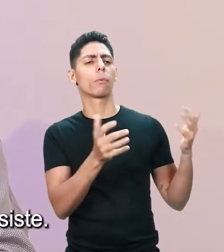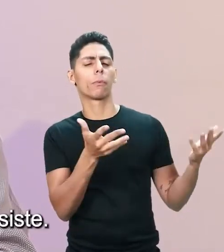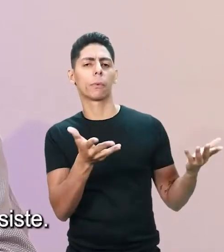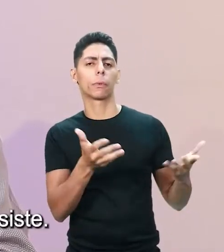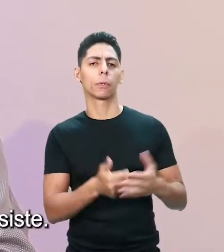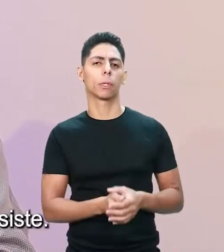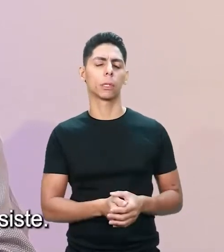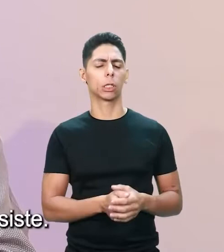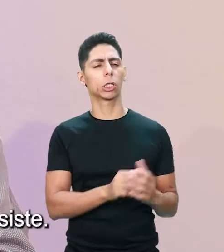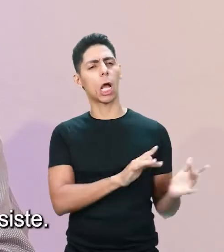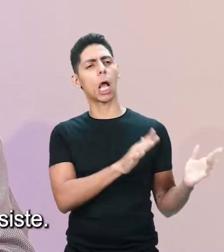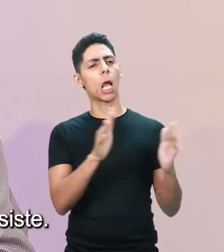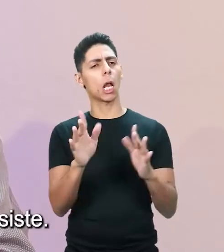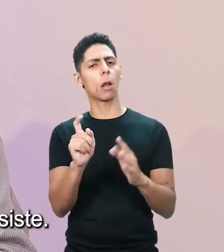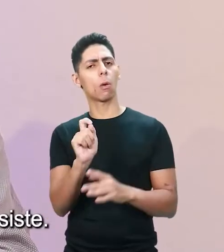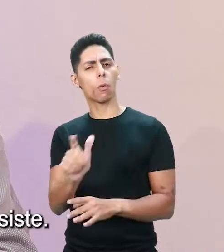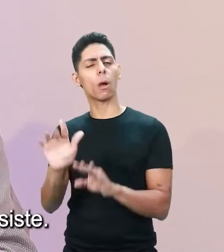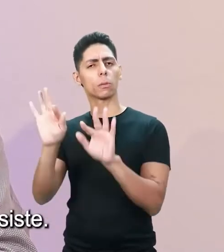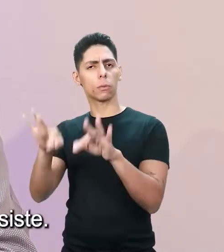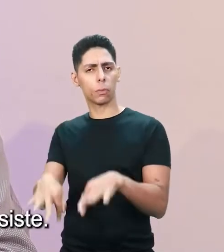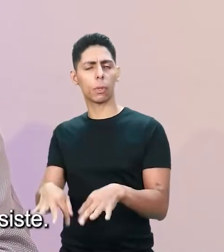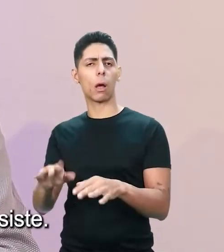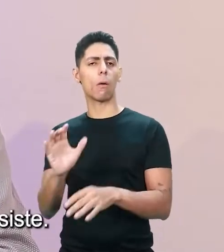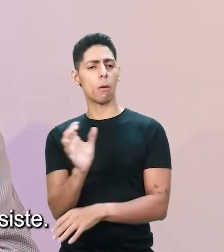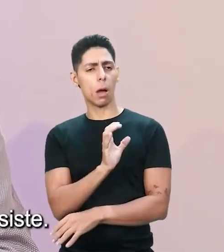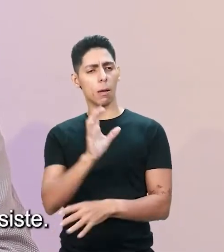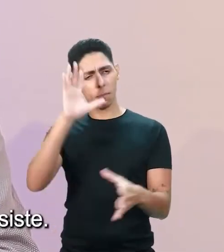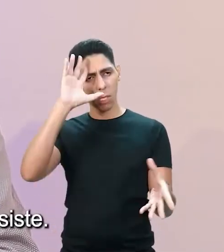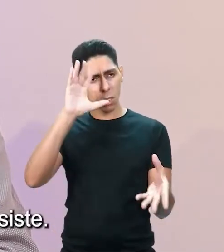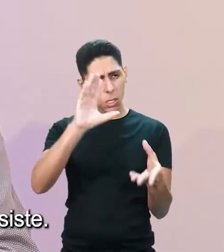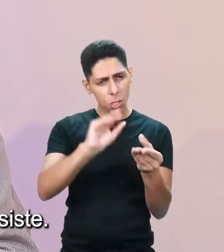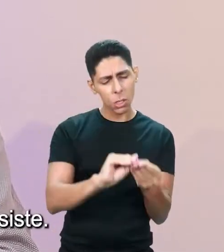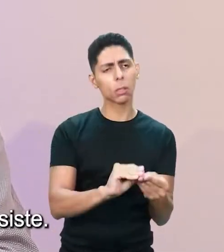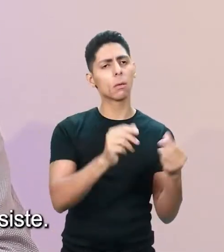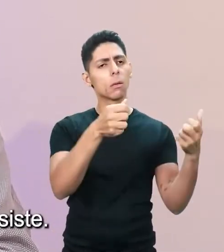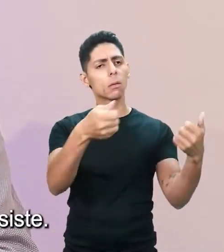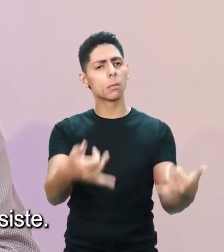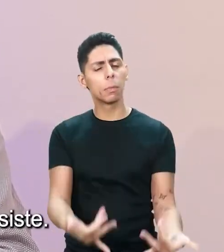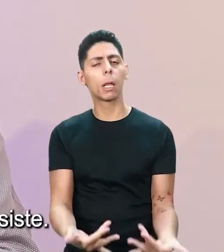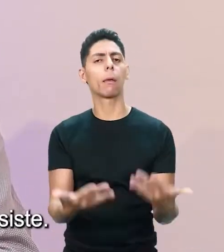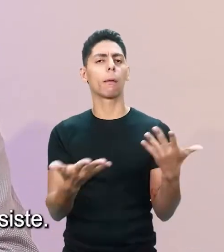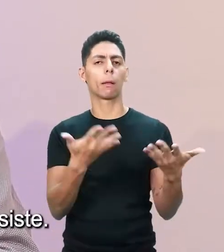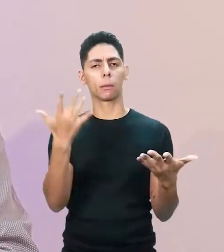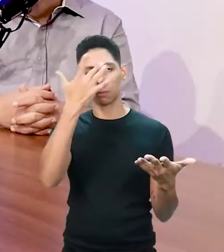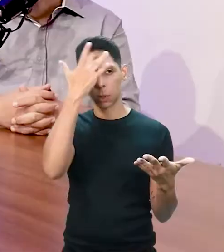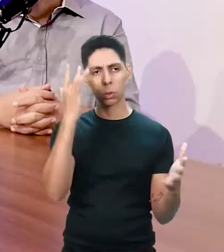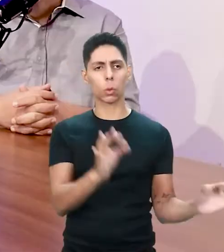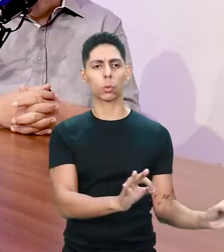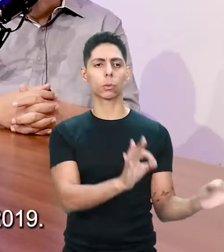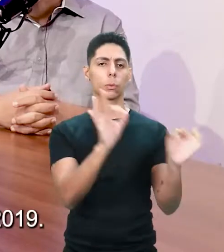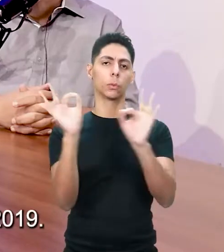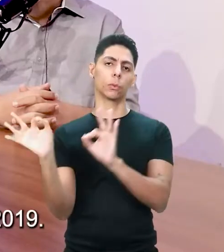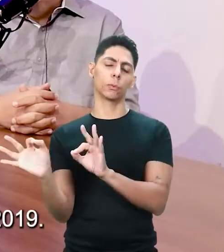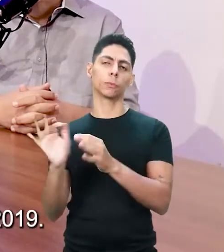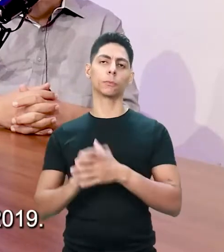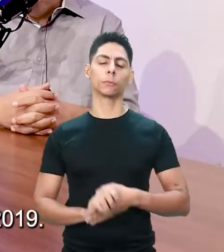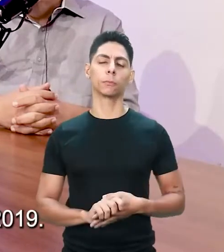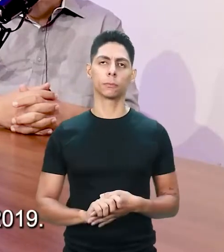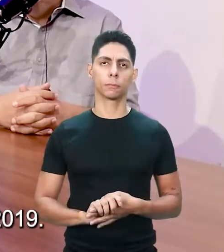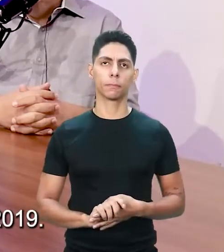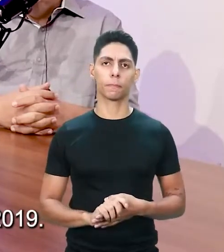chegando aqui quase no finalzinho aqui do programa. Rapidinho, passa aí uma panorâmica para quem nos assiste. Então,